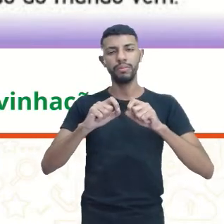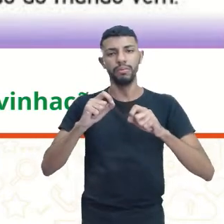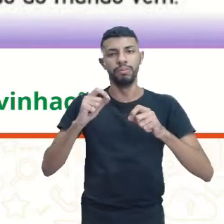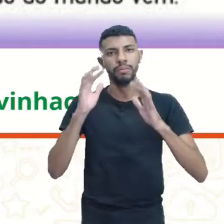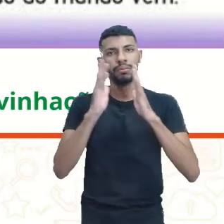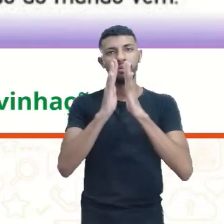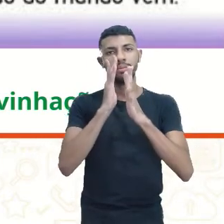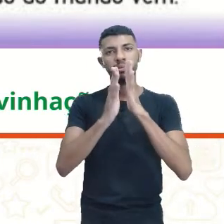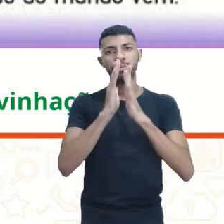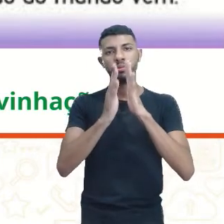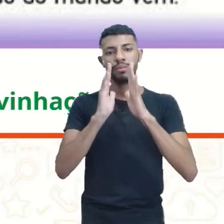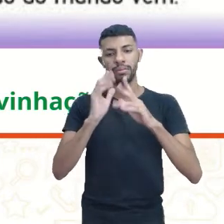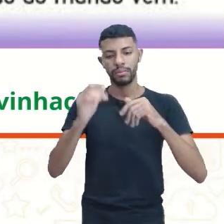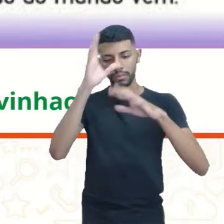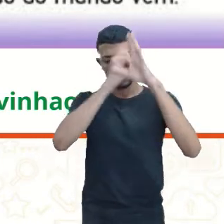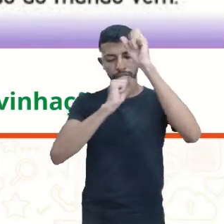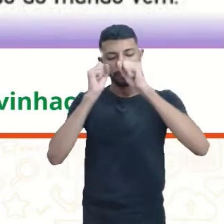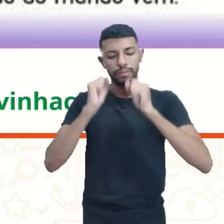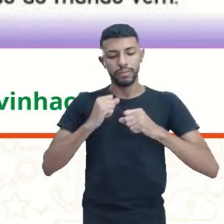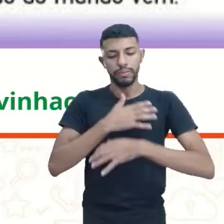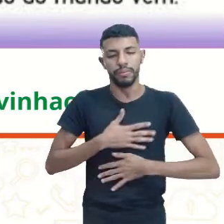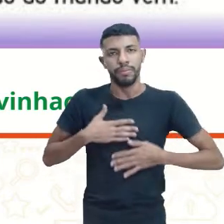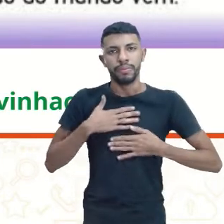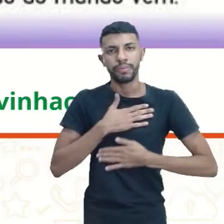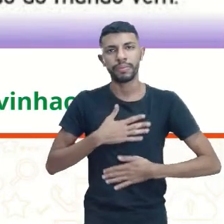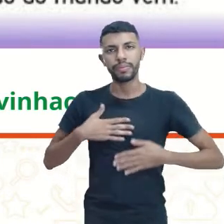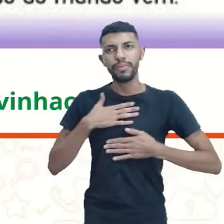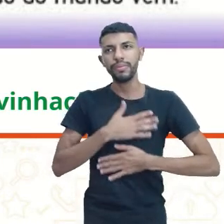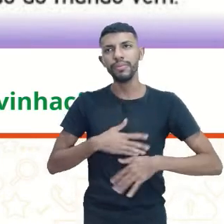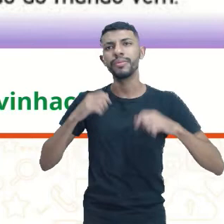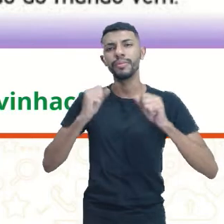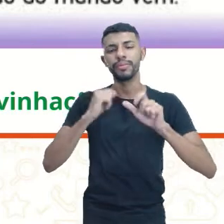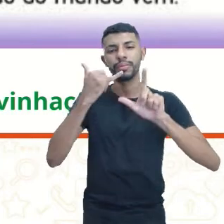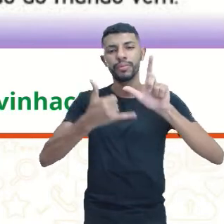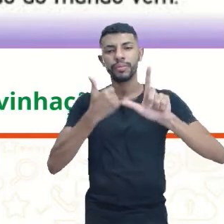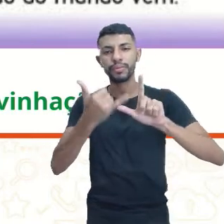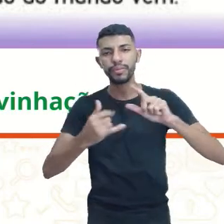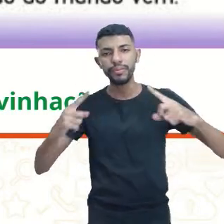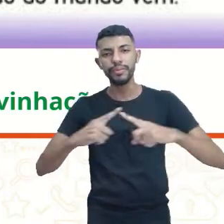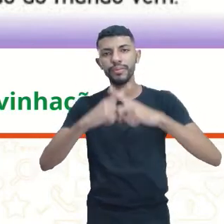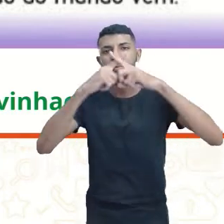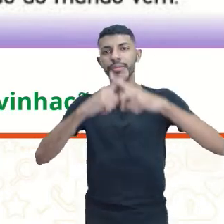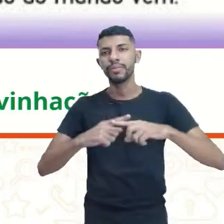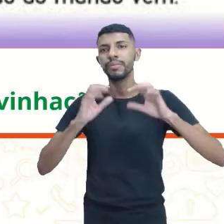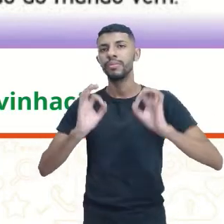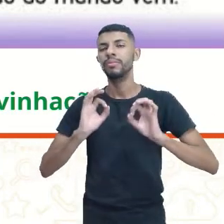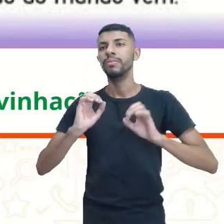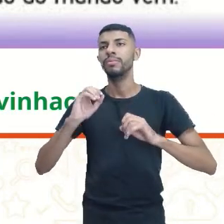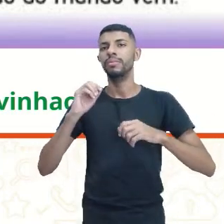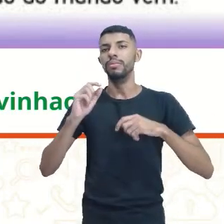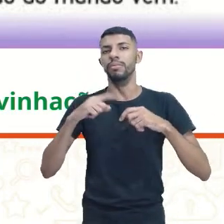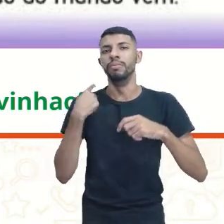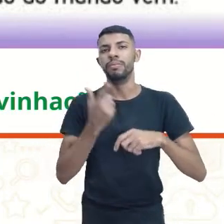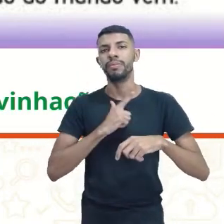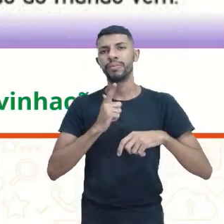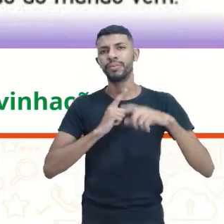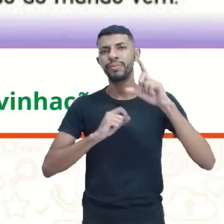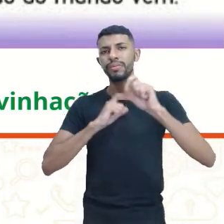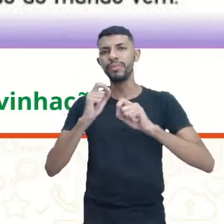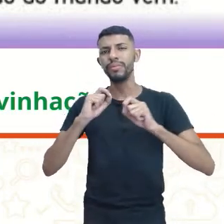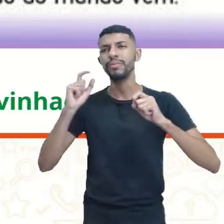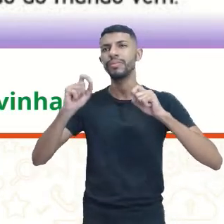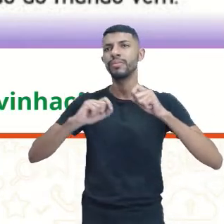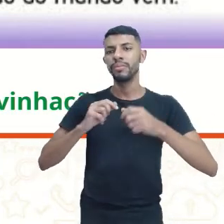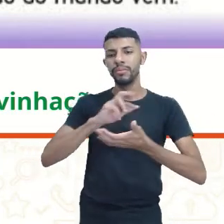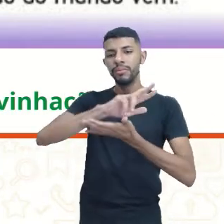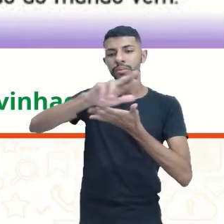que pode ser uma dinâmica prazerosa, de desafio, lúdica, a gente fazer essa interação com diferentes configurações